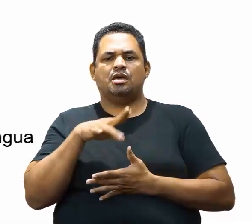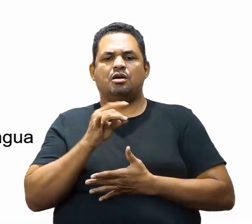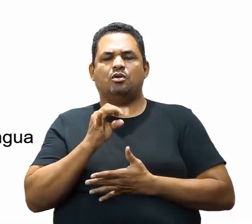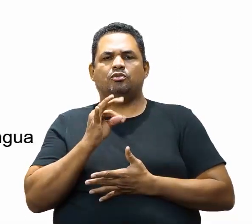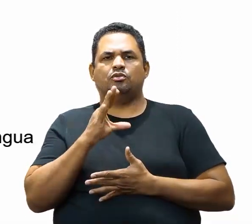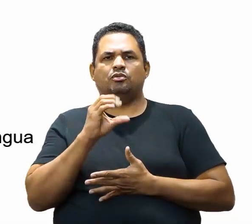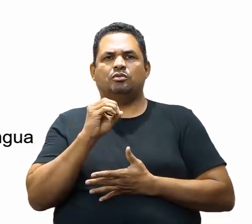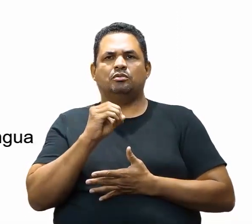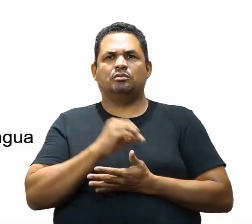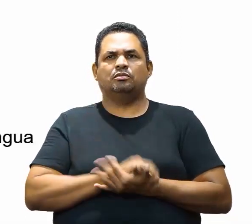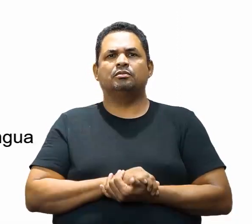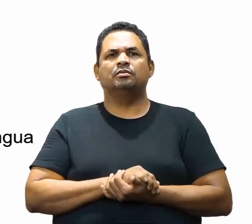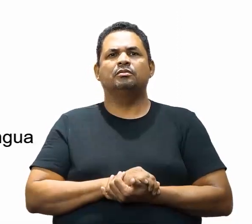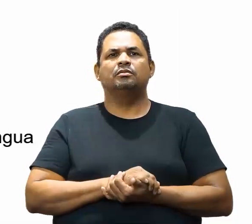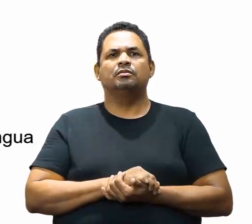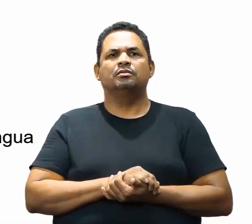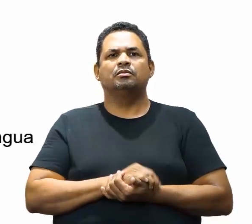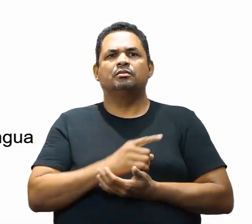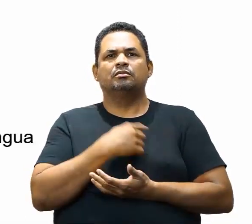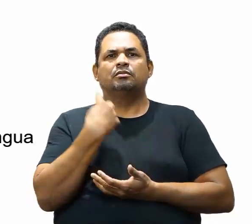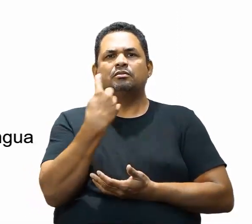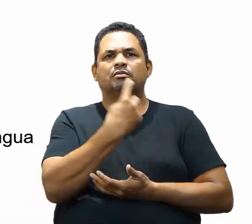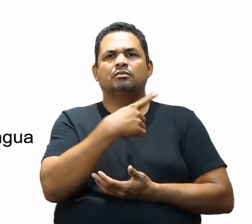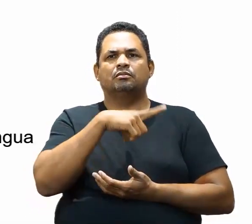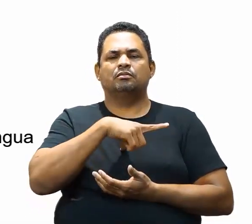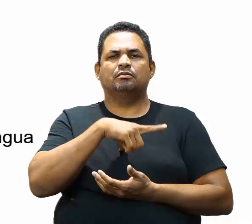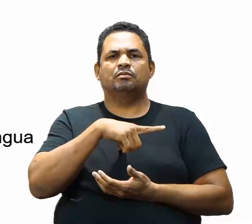determinantes. Então, nós temos eles